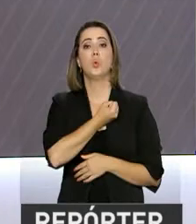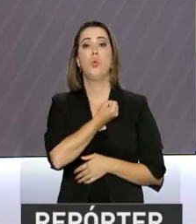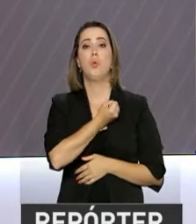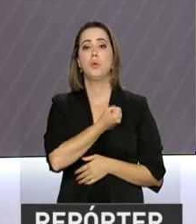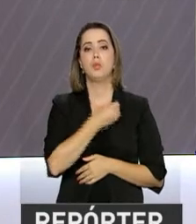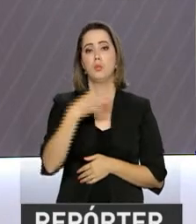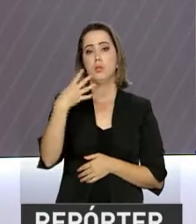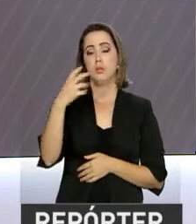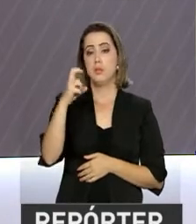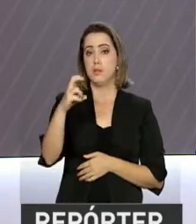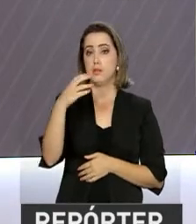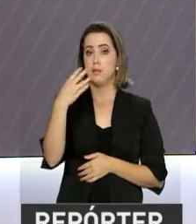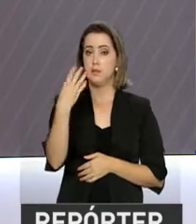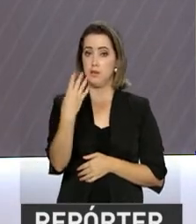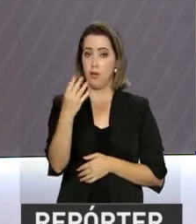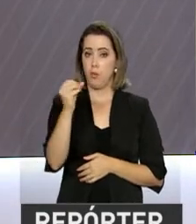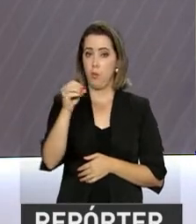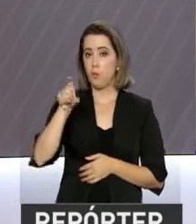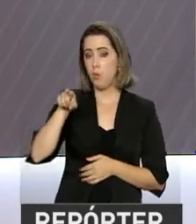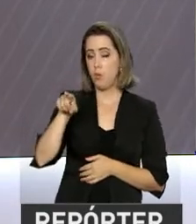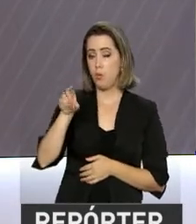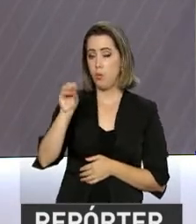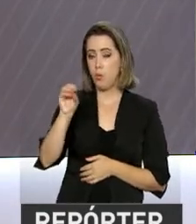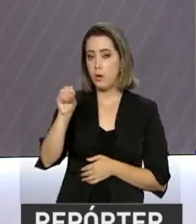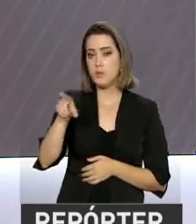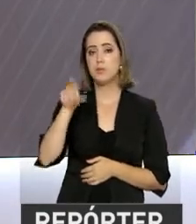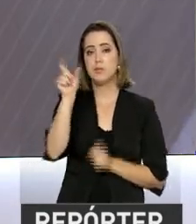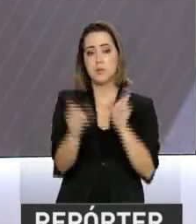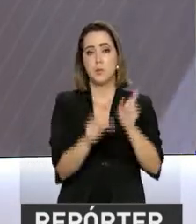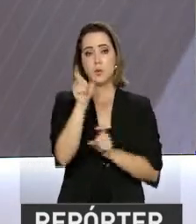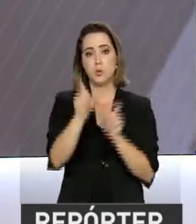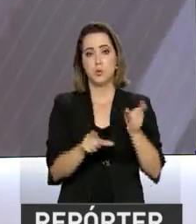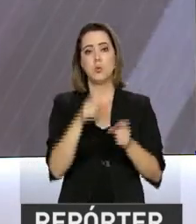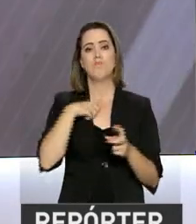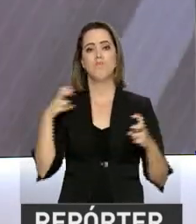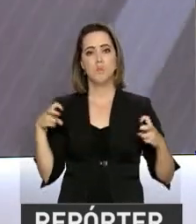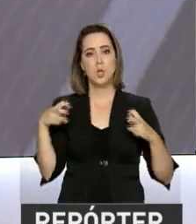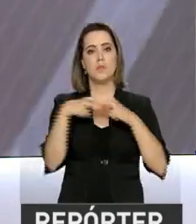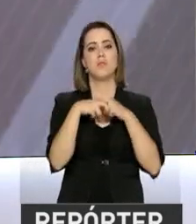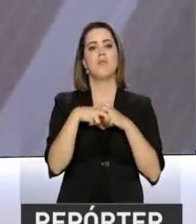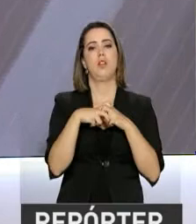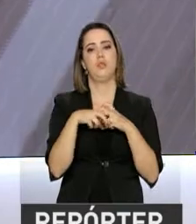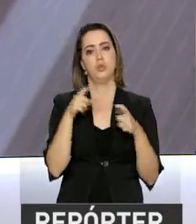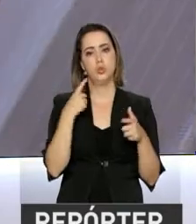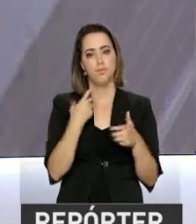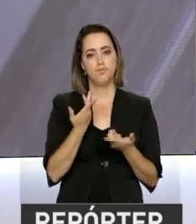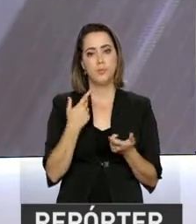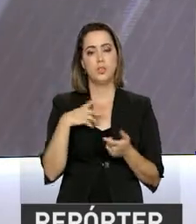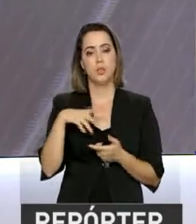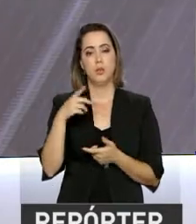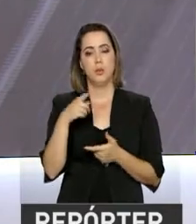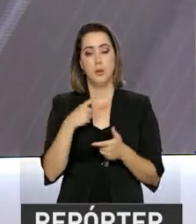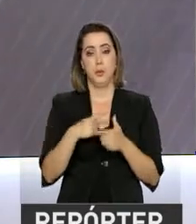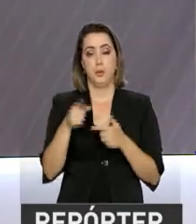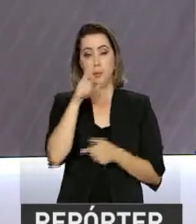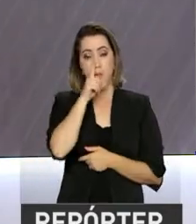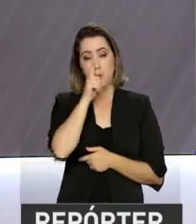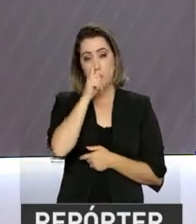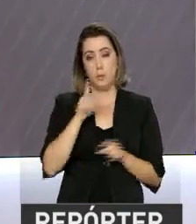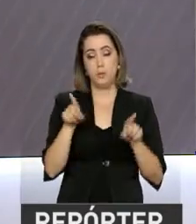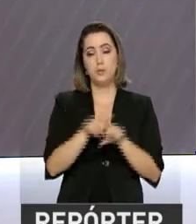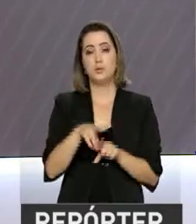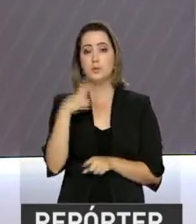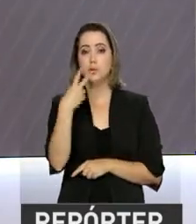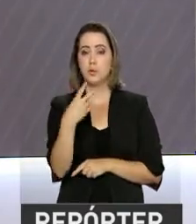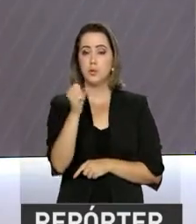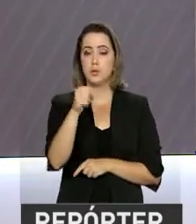sofreram acidentes com sequelas permanentes e 2.780 morreram nos últimos 5 anos. A campanha